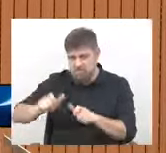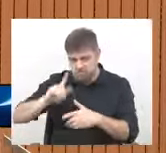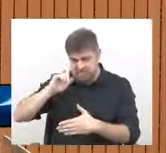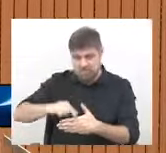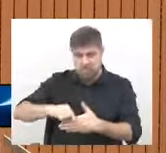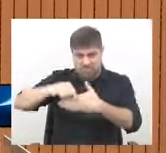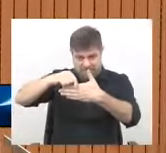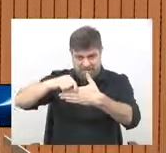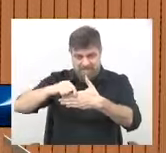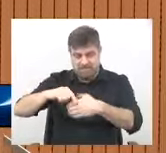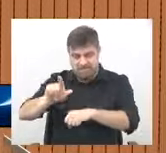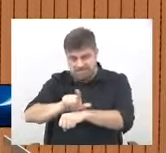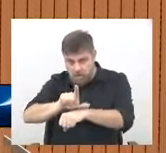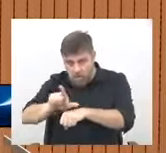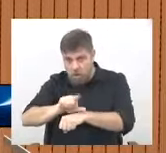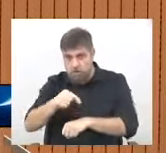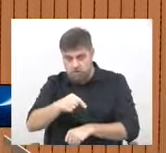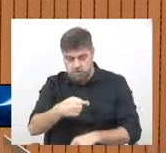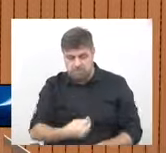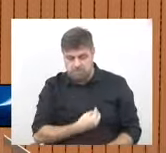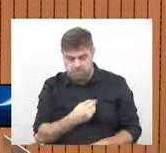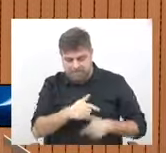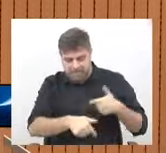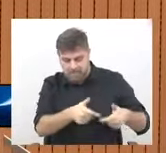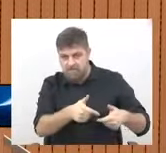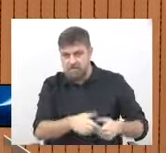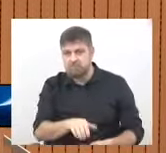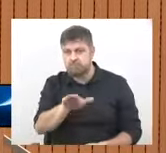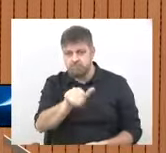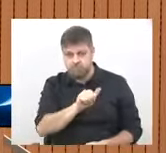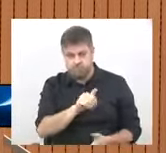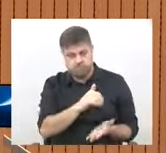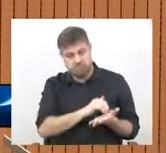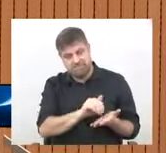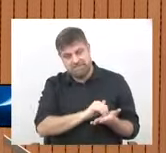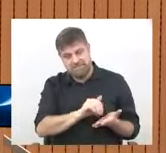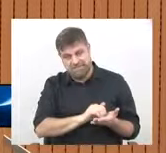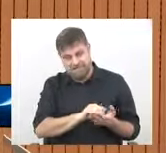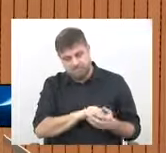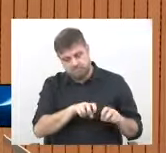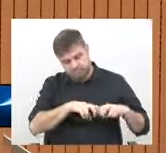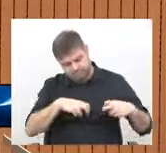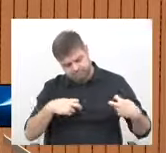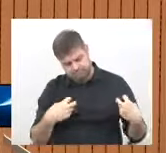liderança e comerciante da região. Conversamos com o secretário e ele